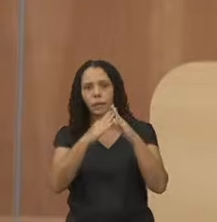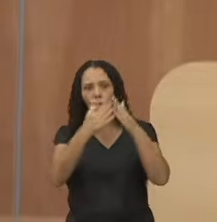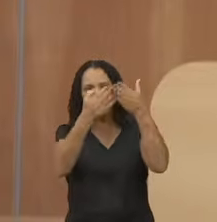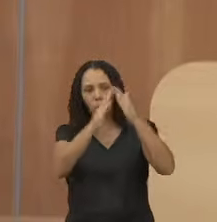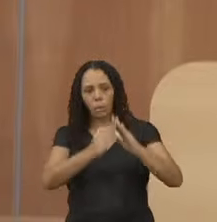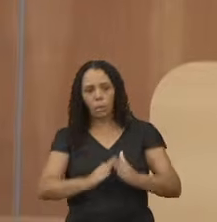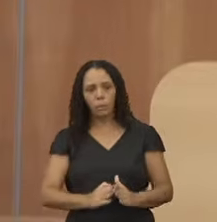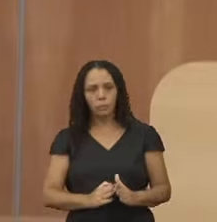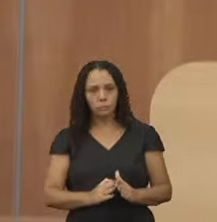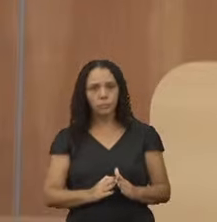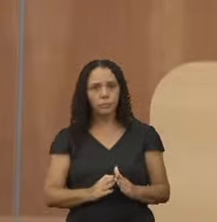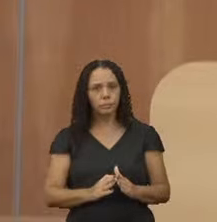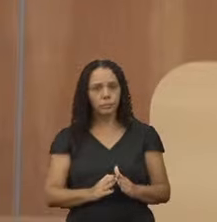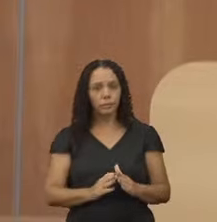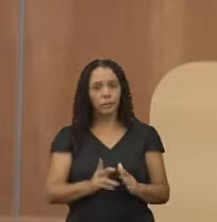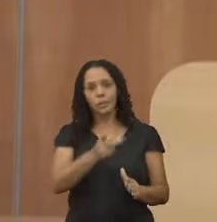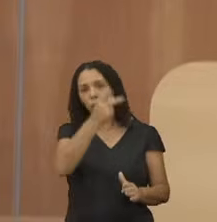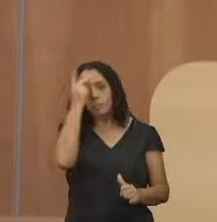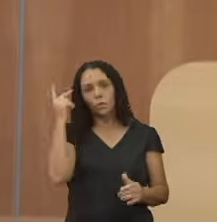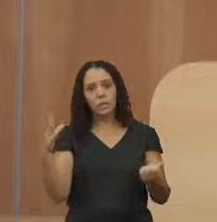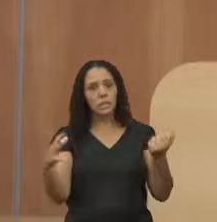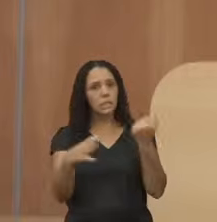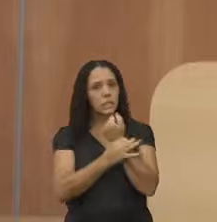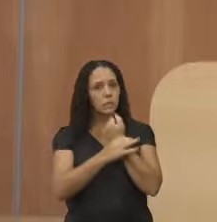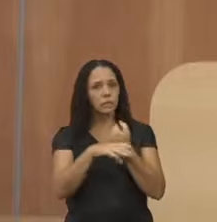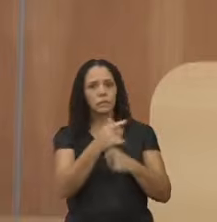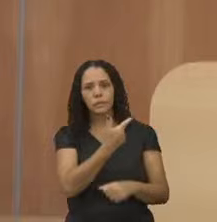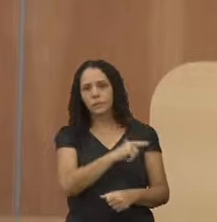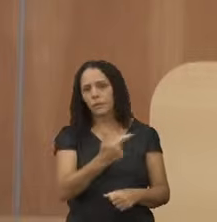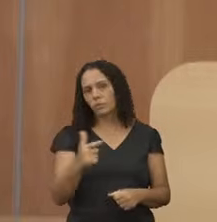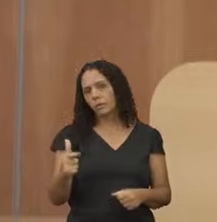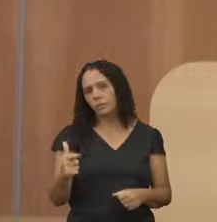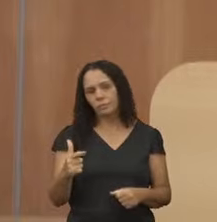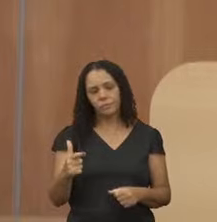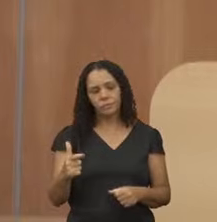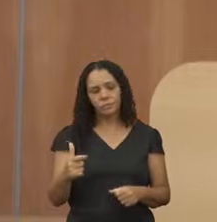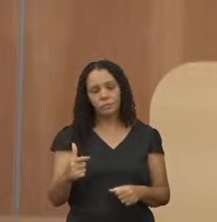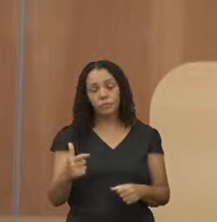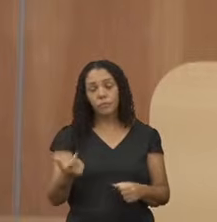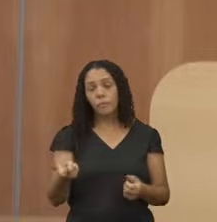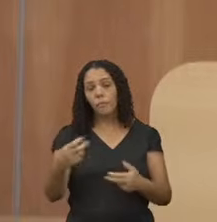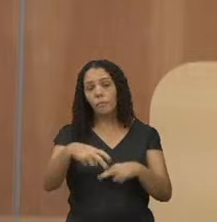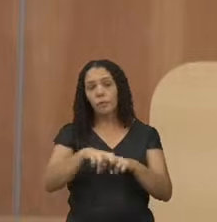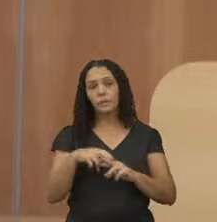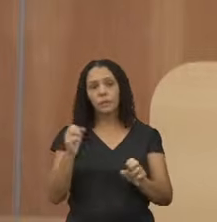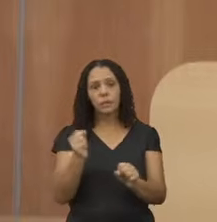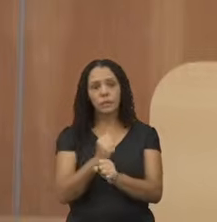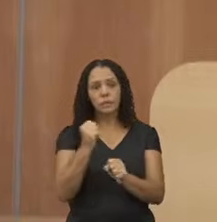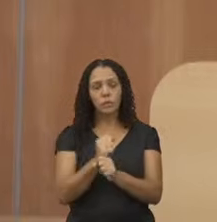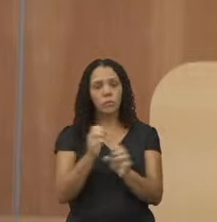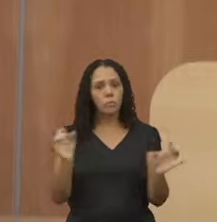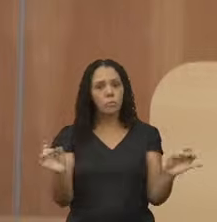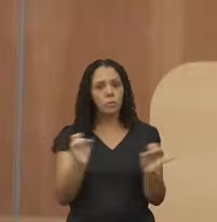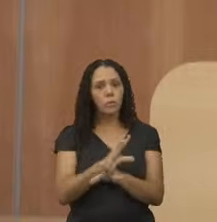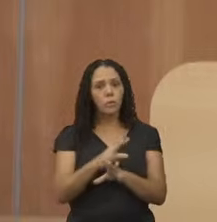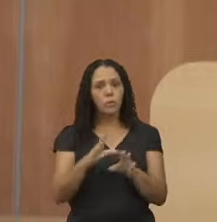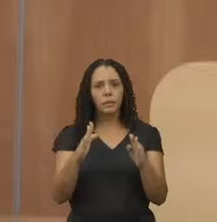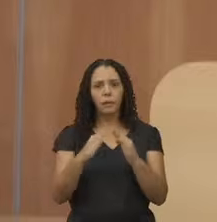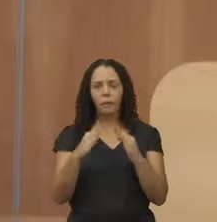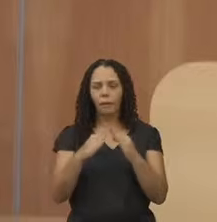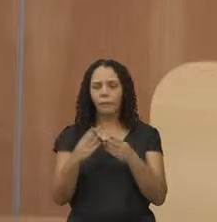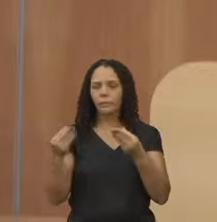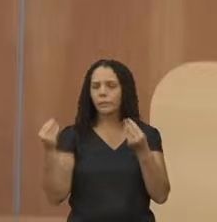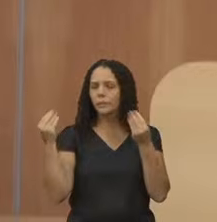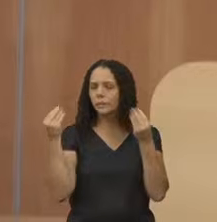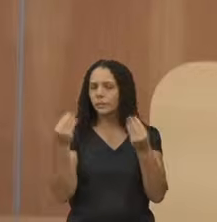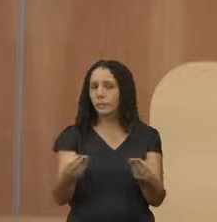abaixo. A pessoa não tem segurança na moradia, na habitação. Então essas obras foram entregues, muitas famílias estão, graças